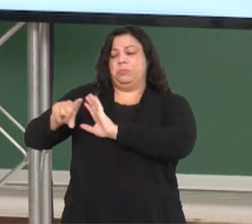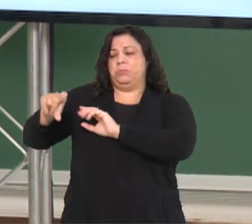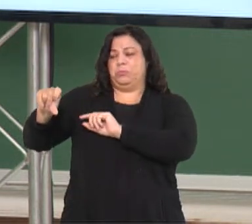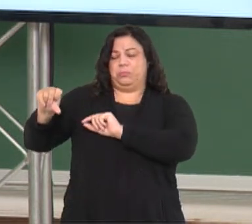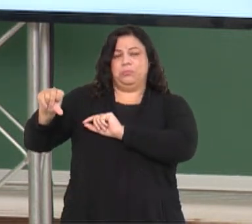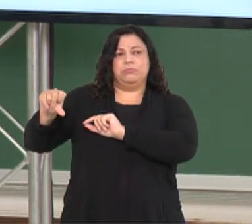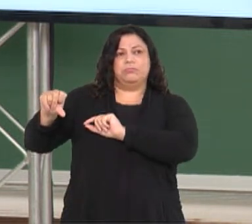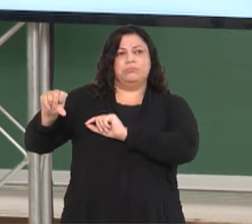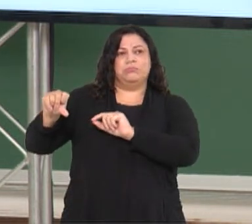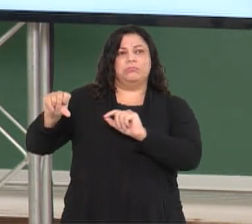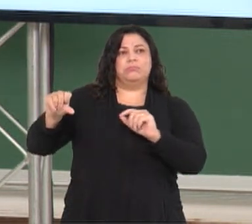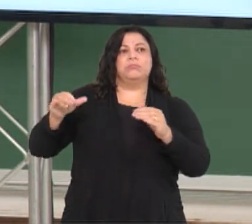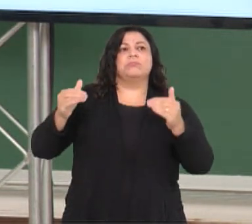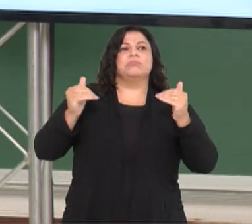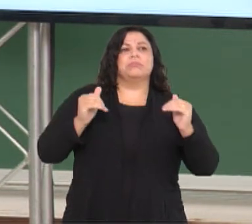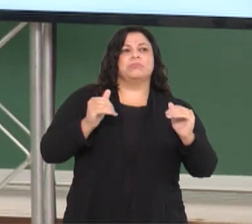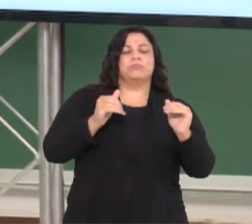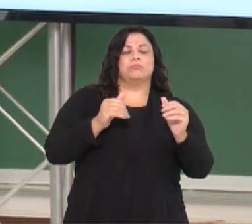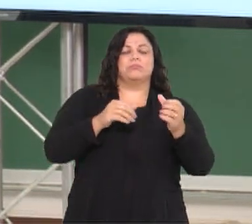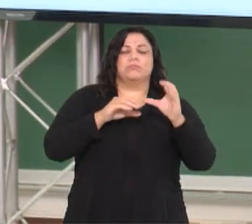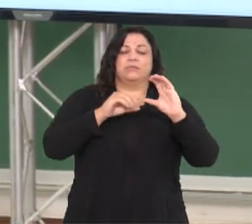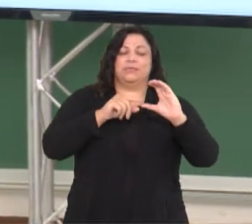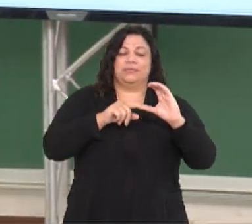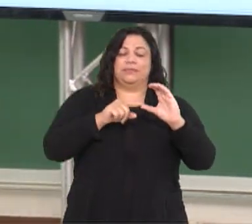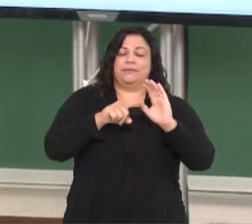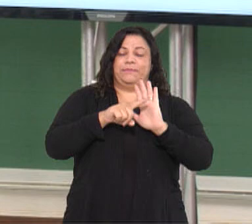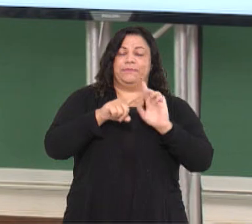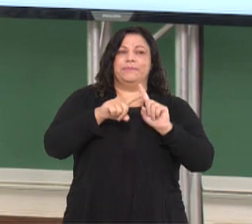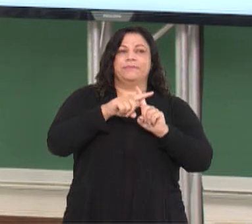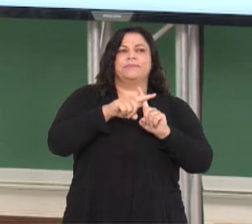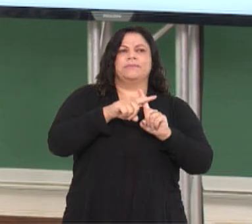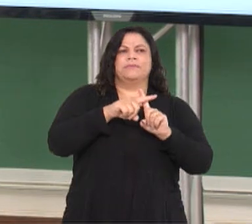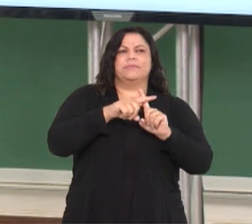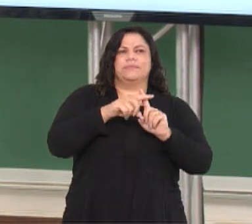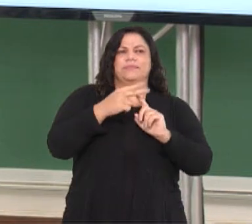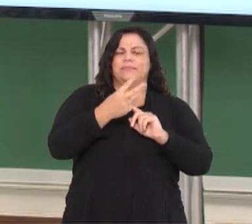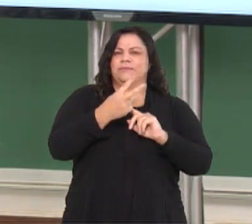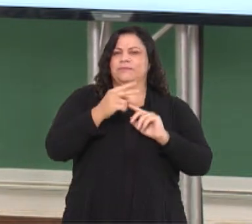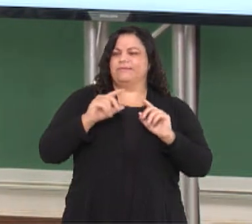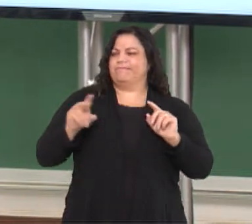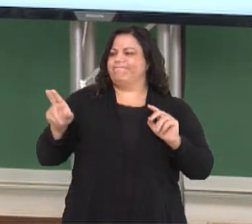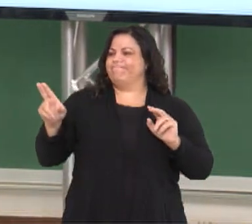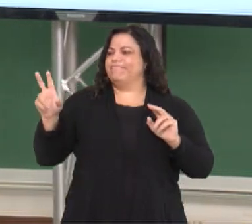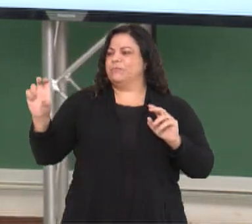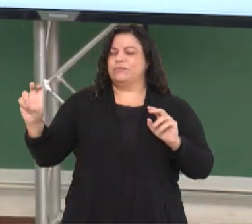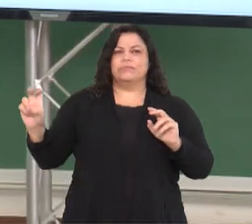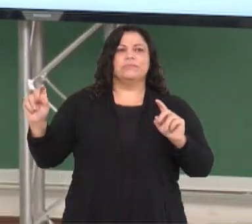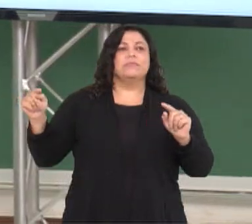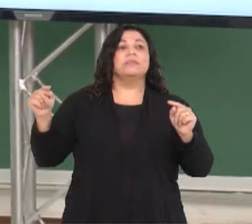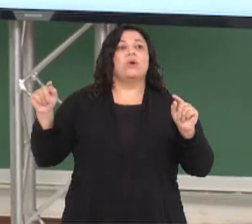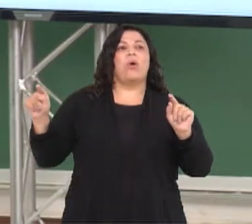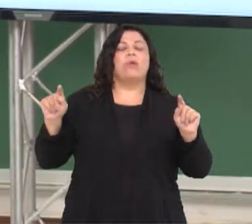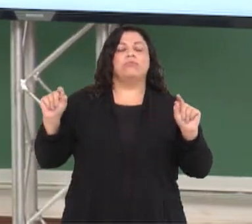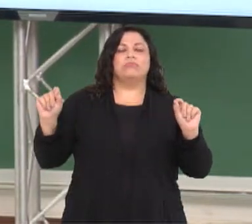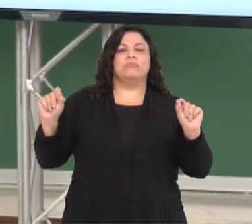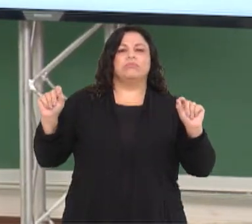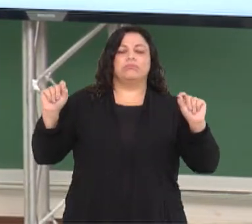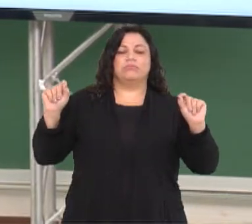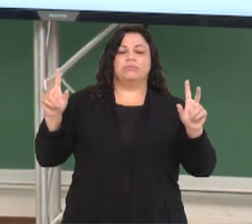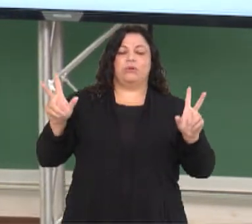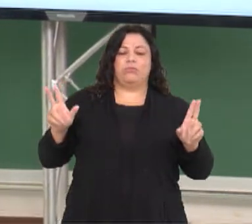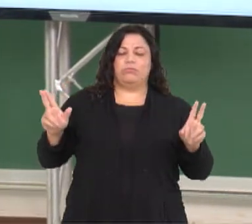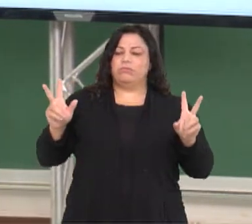ser igual ao 5. Identidade, eles são iguais. E é aí que é o pulo do gato. Aí, igualando aqueles